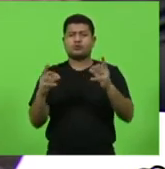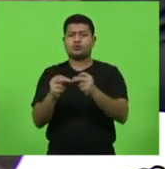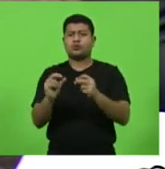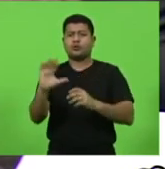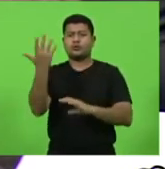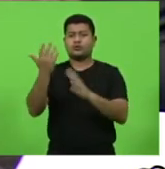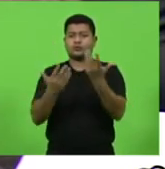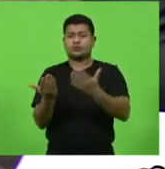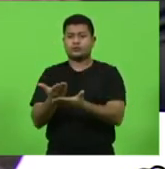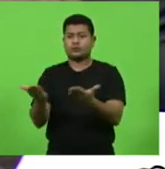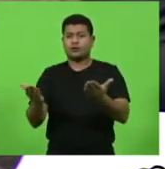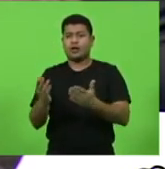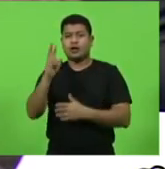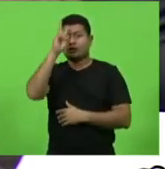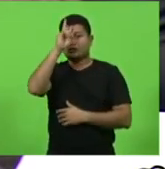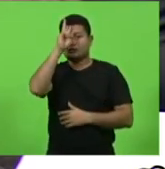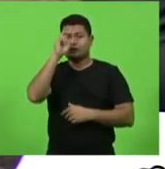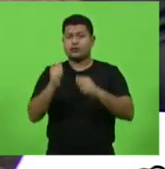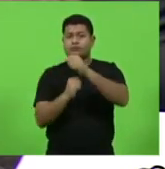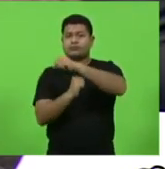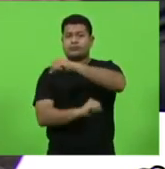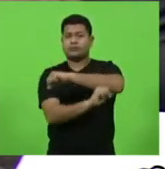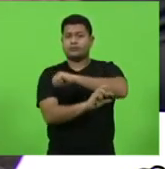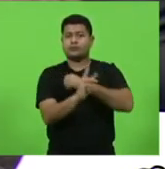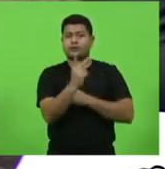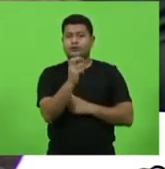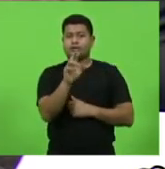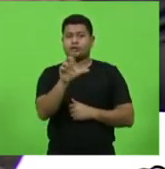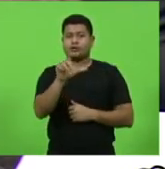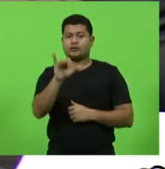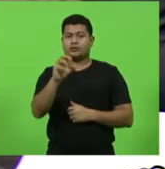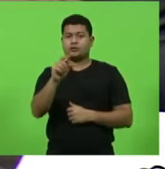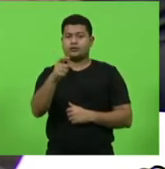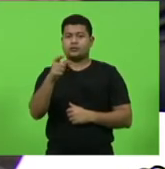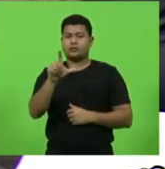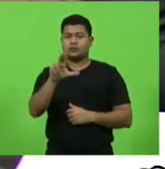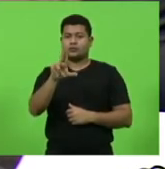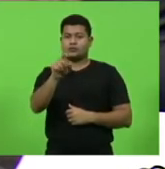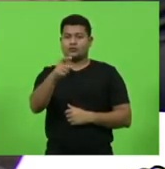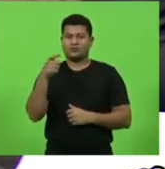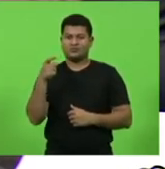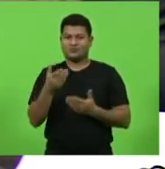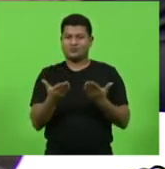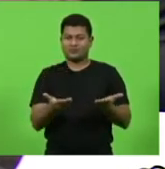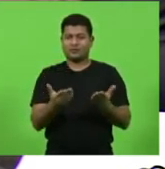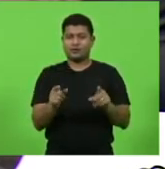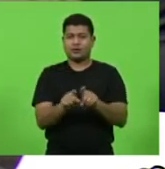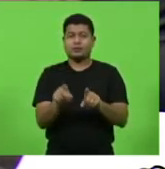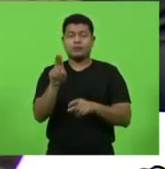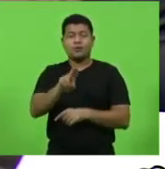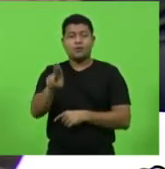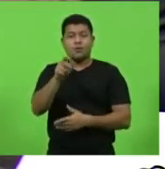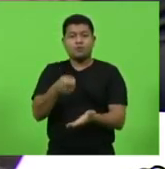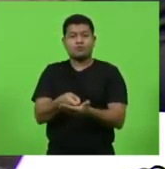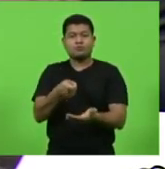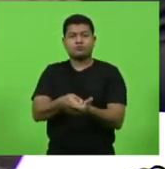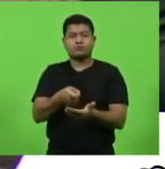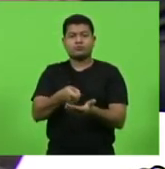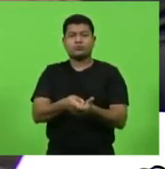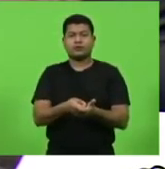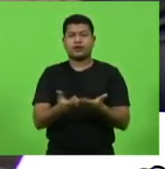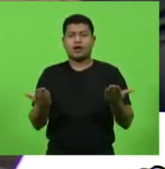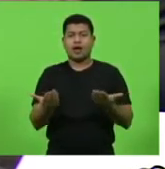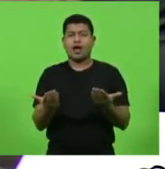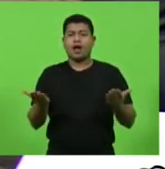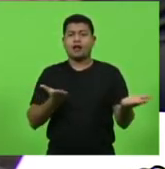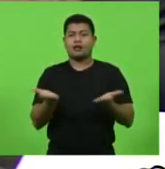a história da ponte Ciro Luz. Também ela fez a ação de obrigação de fazer uso, de fazer relativo à